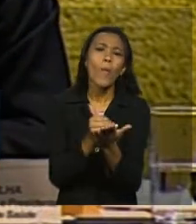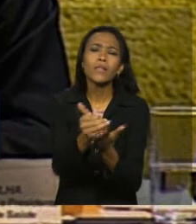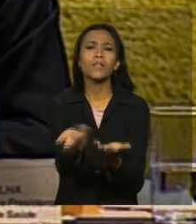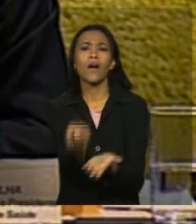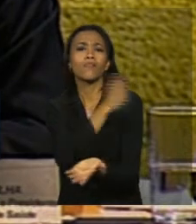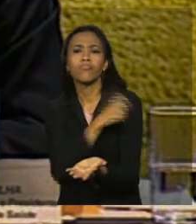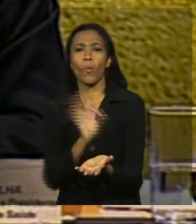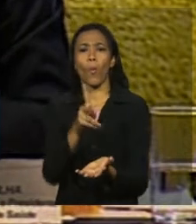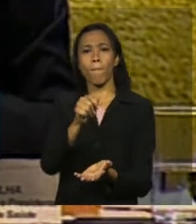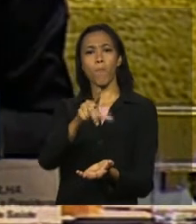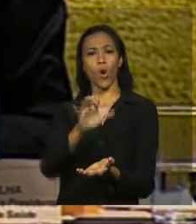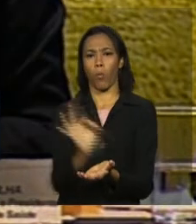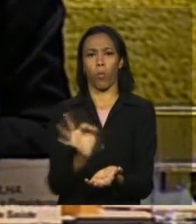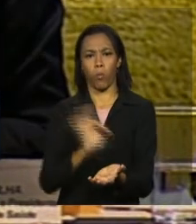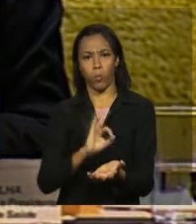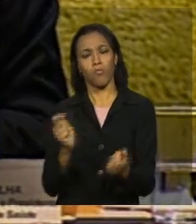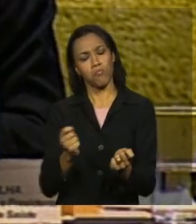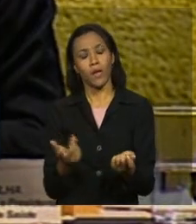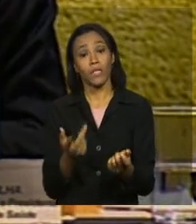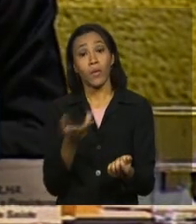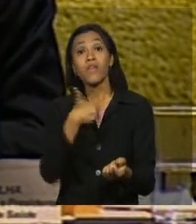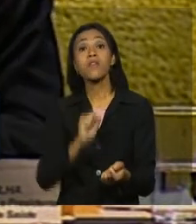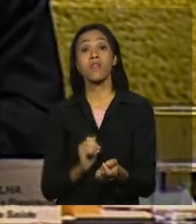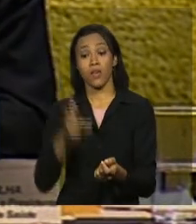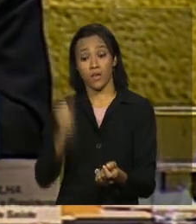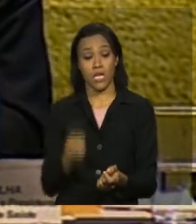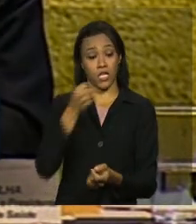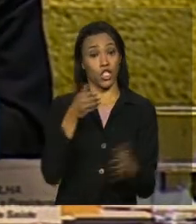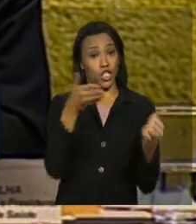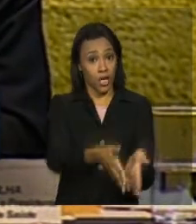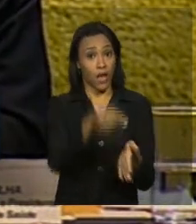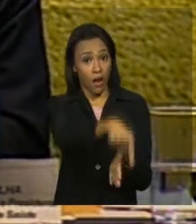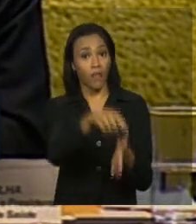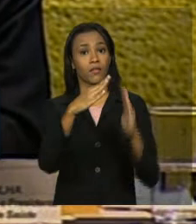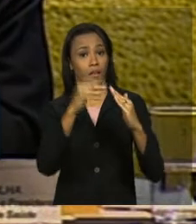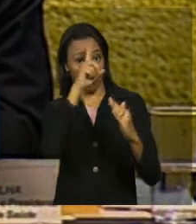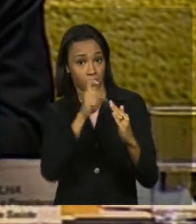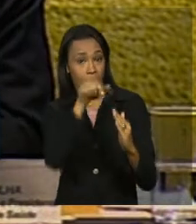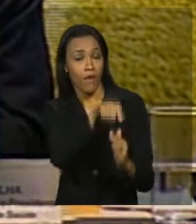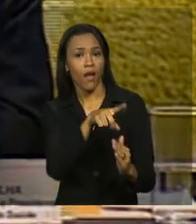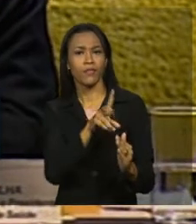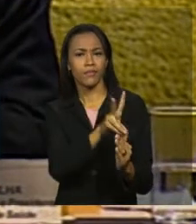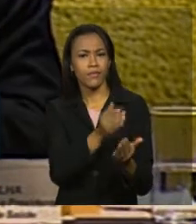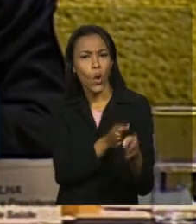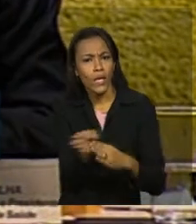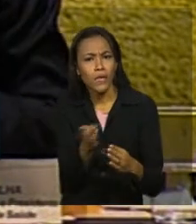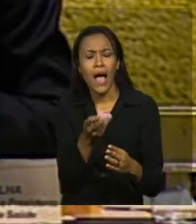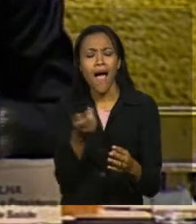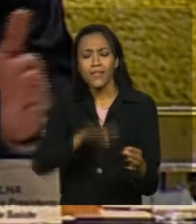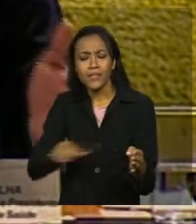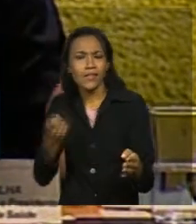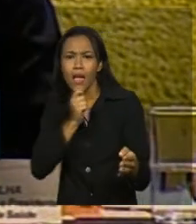de vacinação da pólio Walking vai chegando lá na unidade de saúde vai ter indicação de receber Apolo injetava aquelas crianças que não